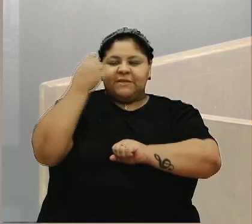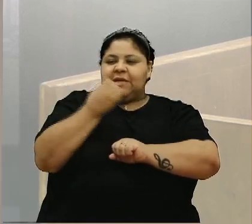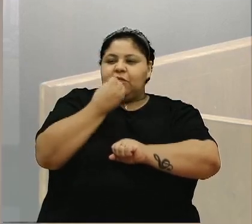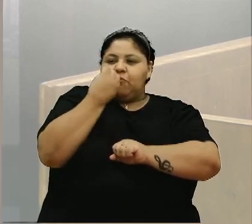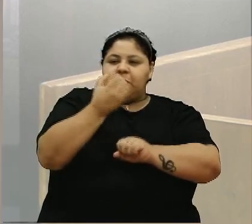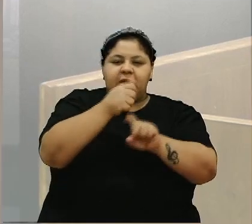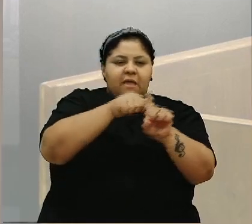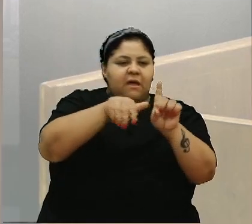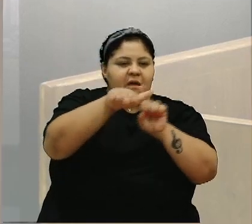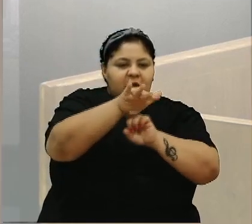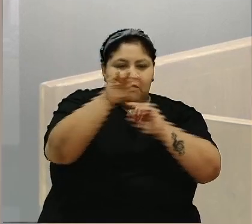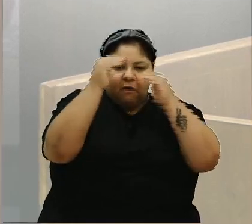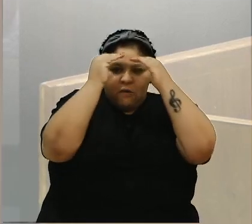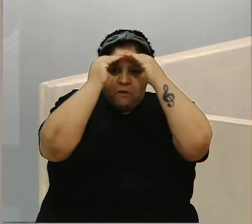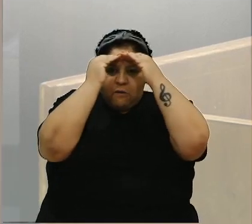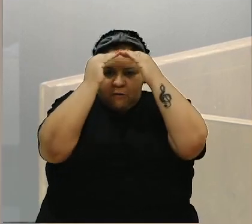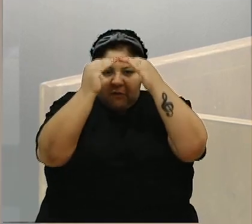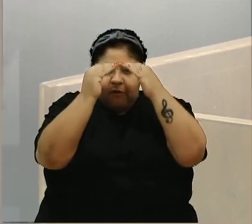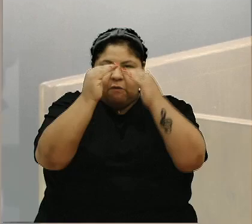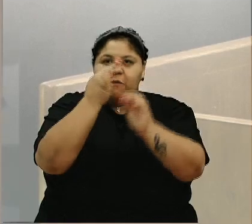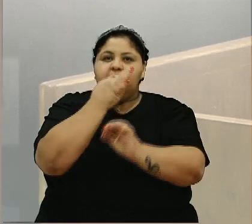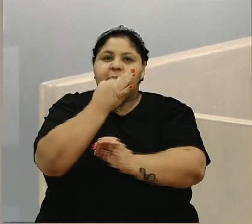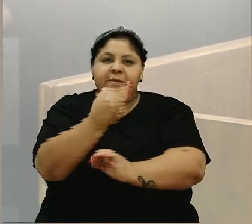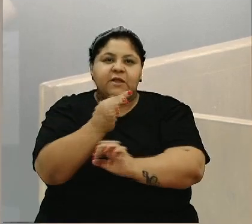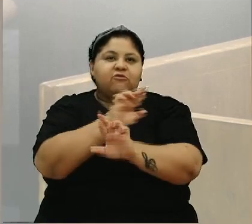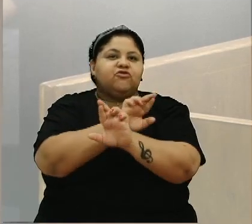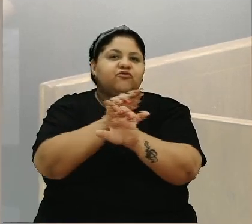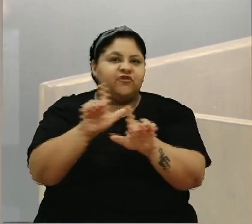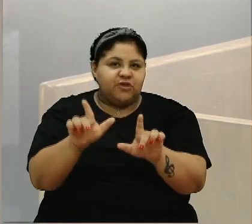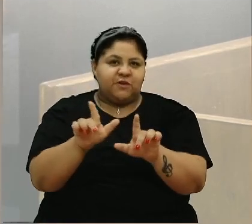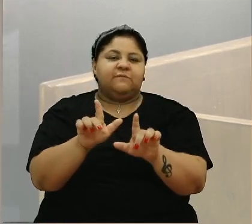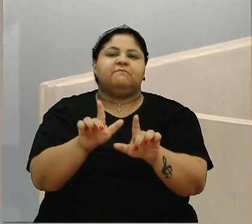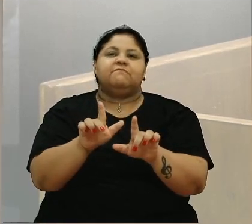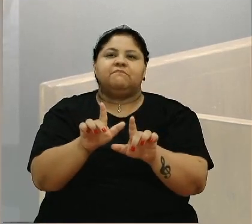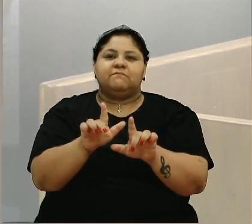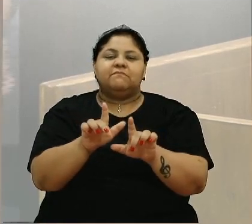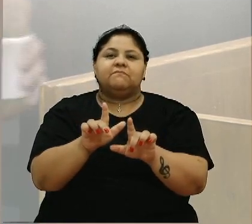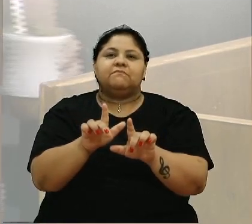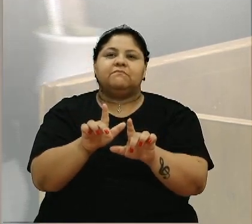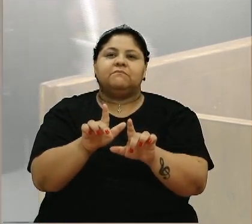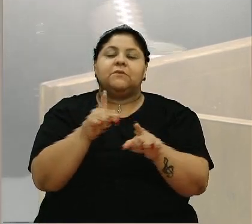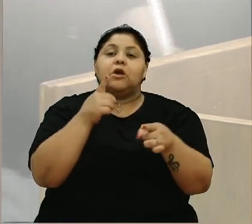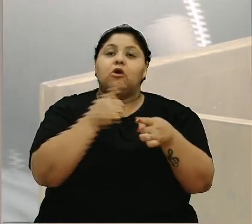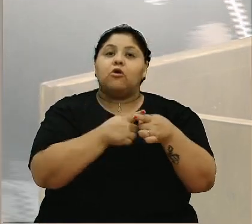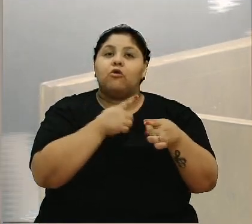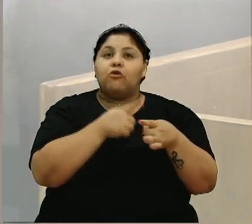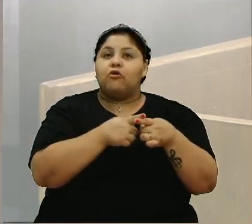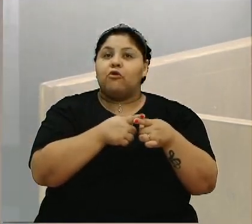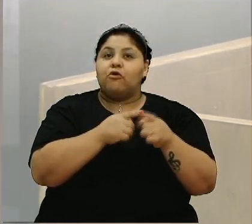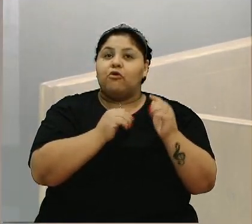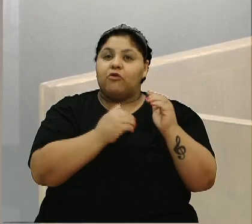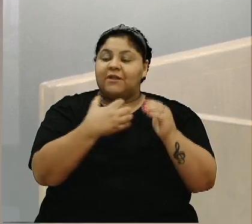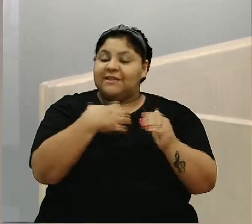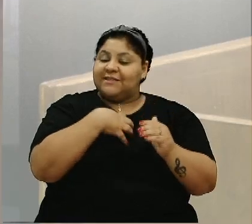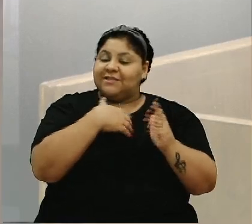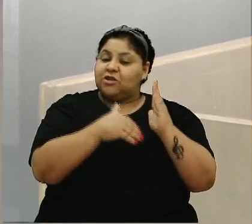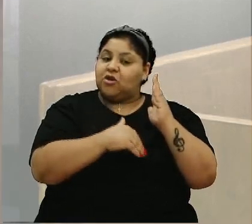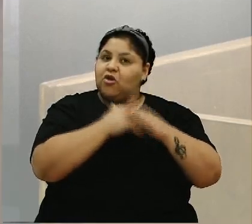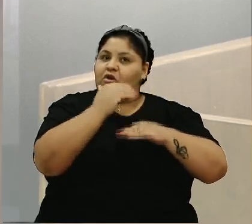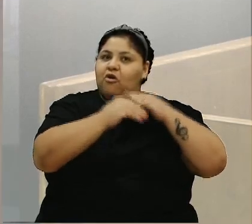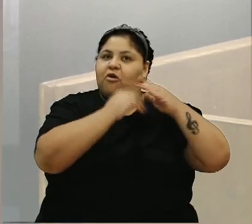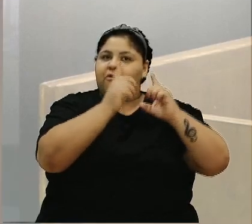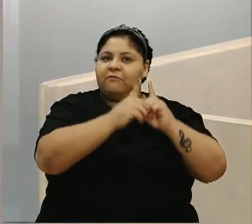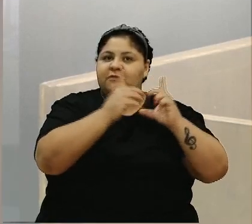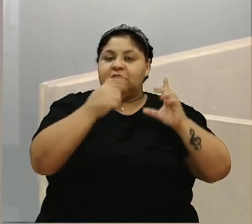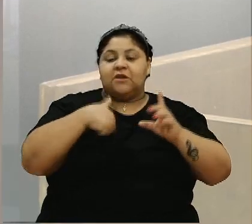social, respeitar os que pensam de forma divergente da gente, porque é assim que se constrói de fato a